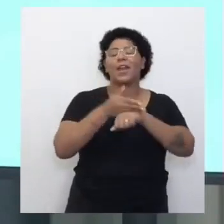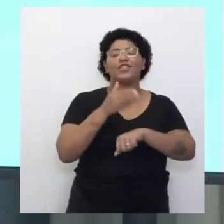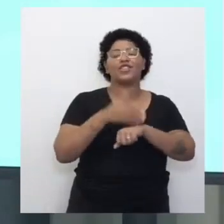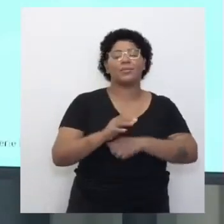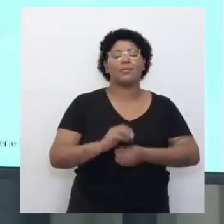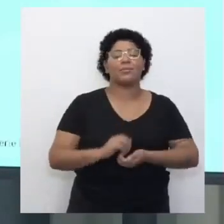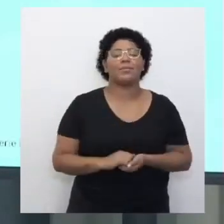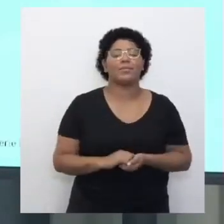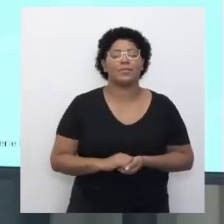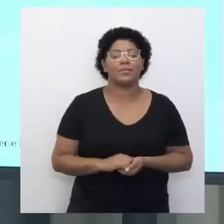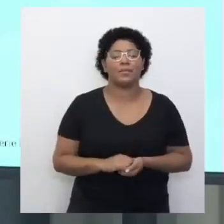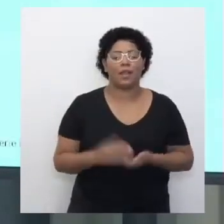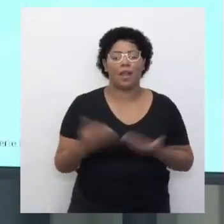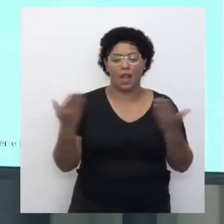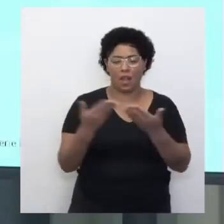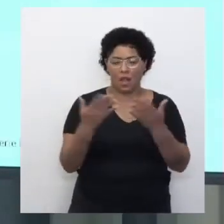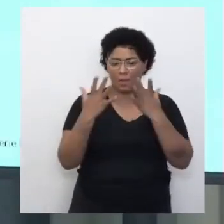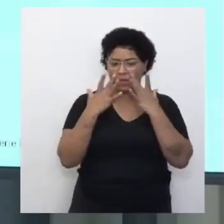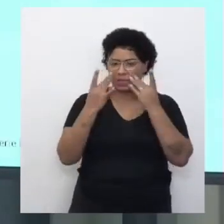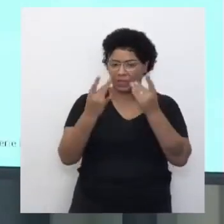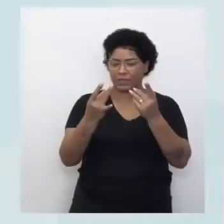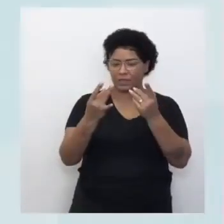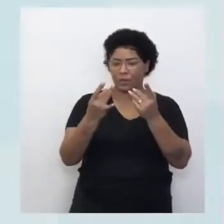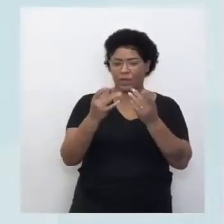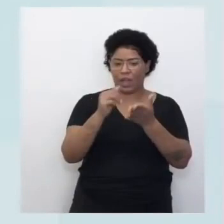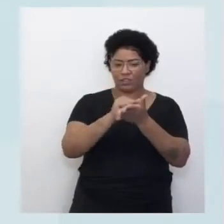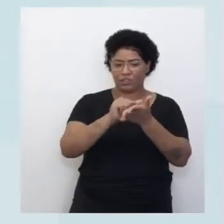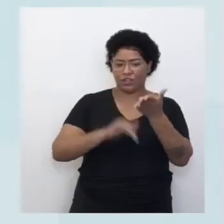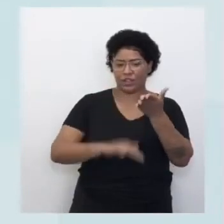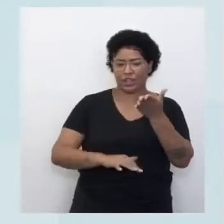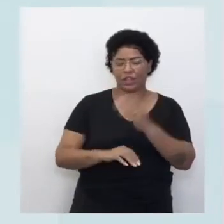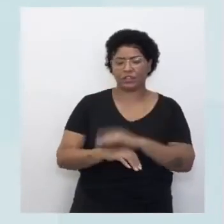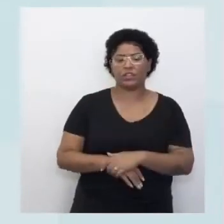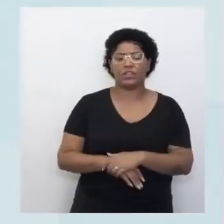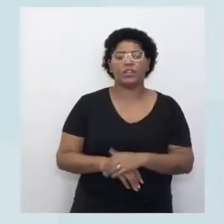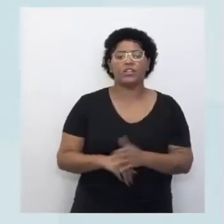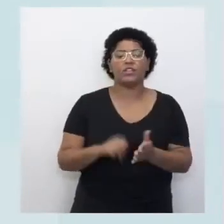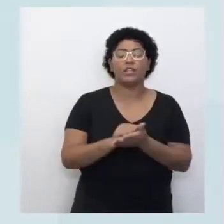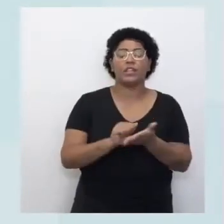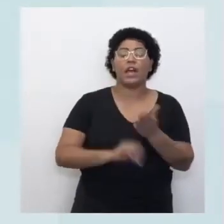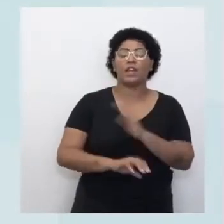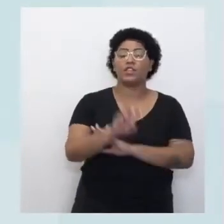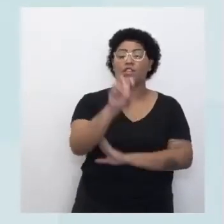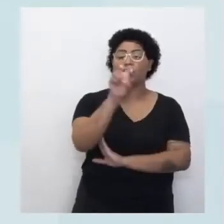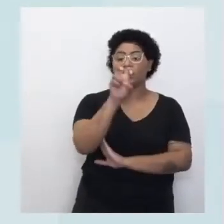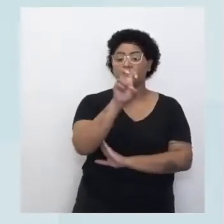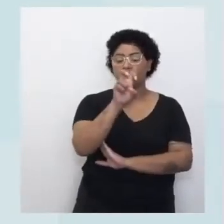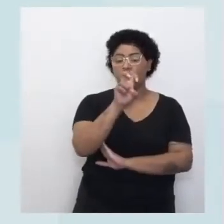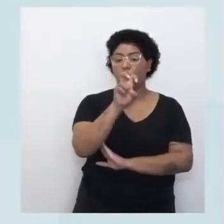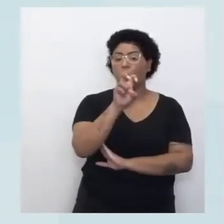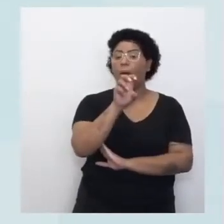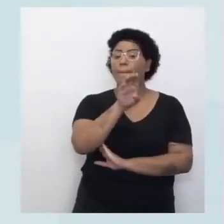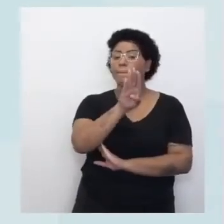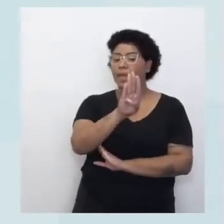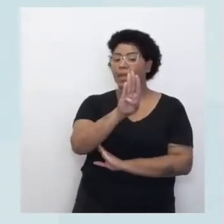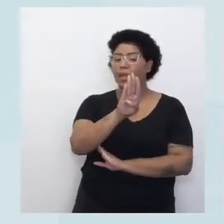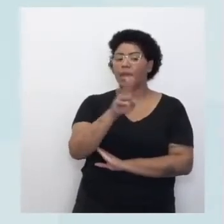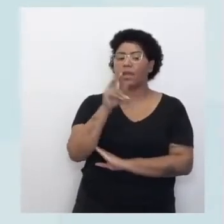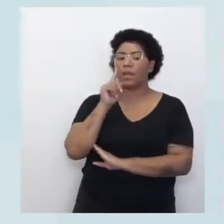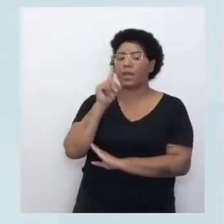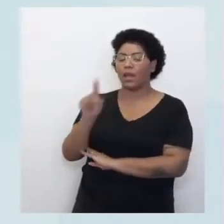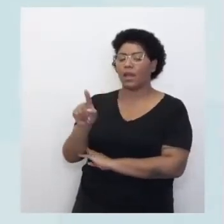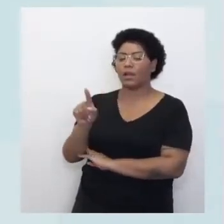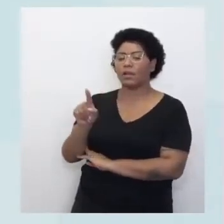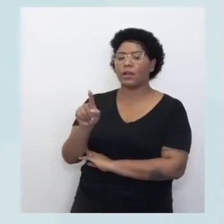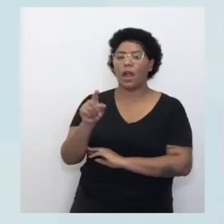mesmo! Agora, olha a sua atividade. Atividade 5, item B. Racionalize